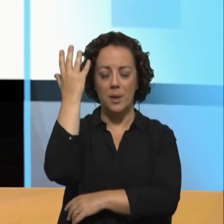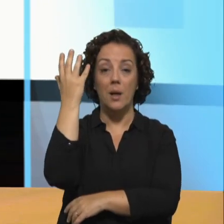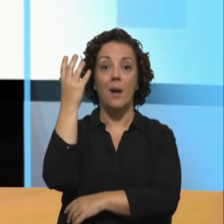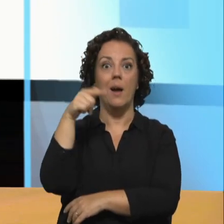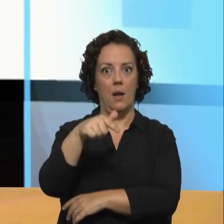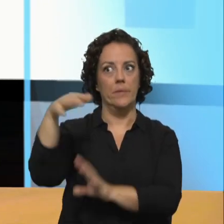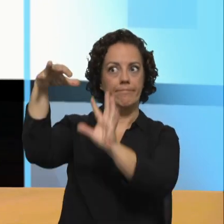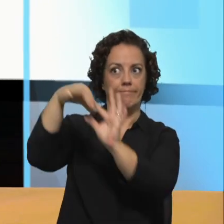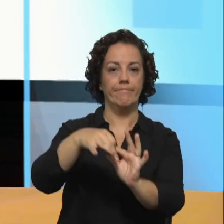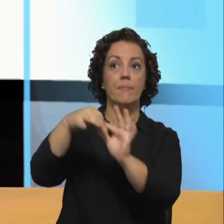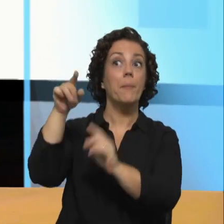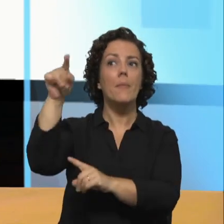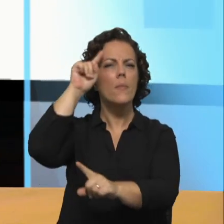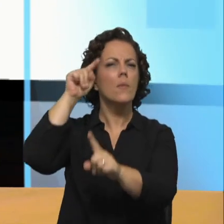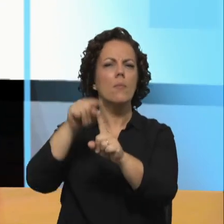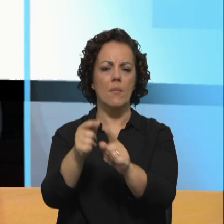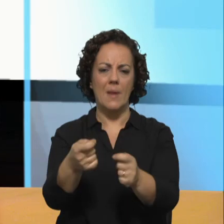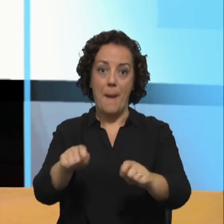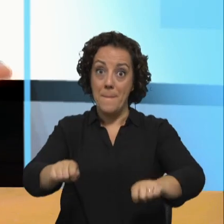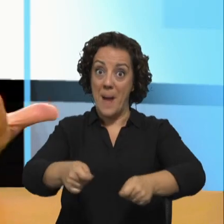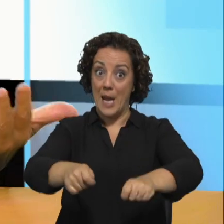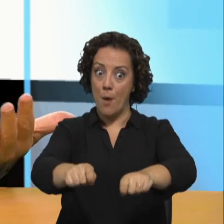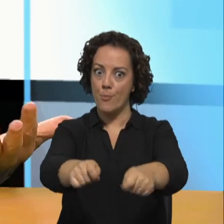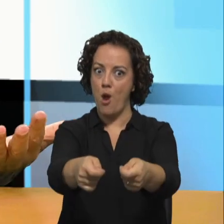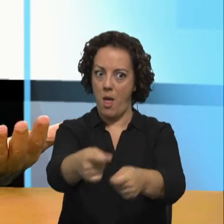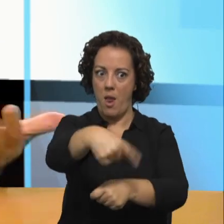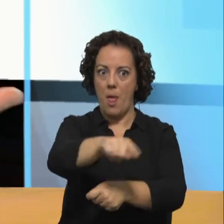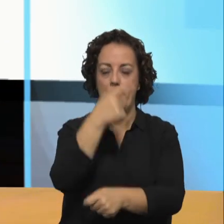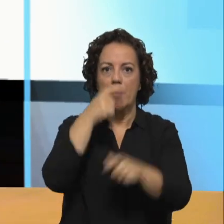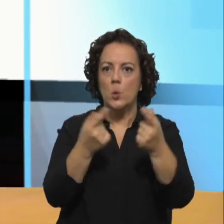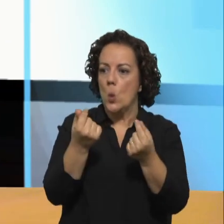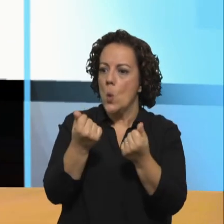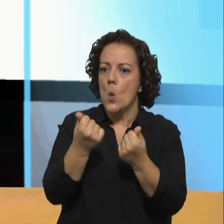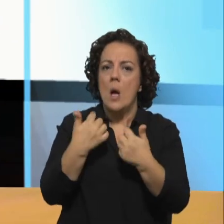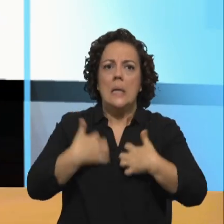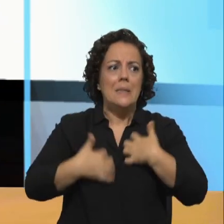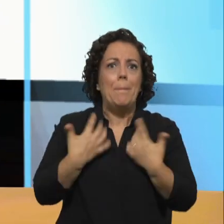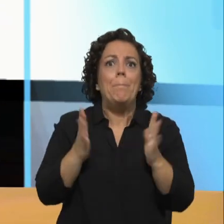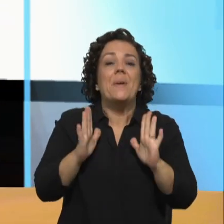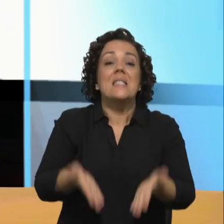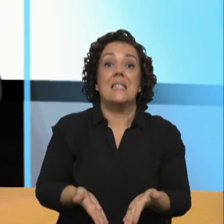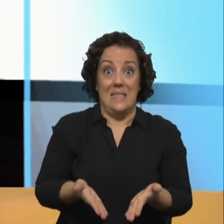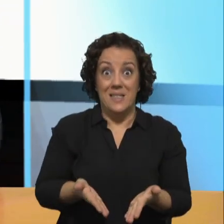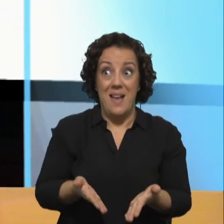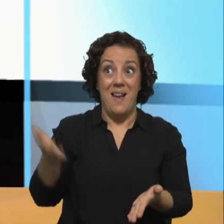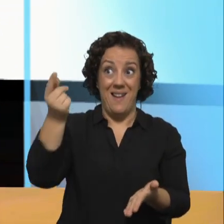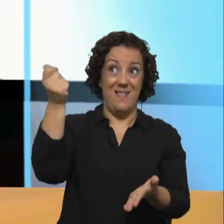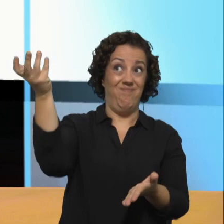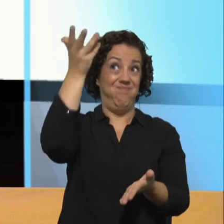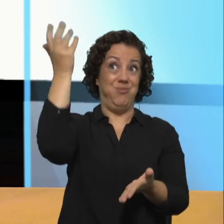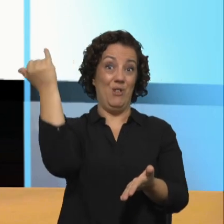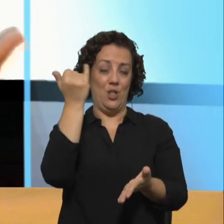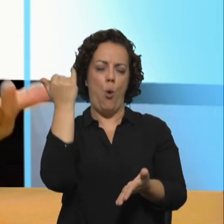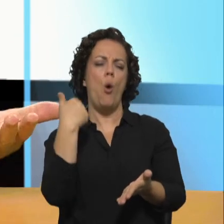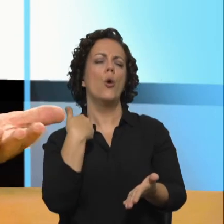pretendem manipular esta gente necessitada, fornecendo-lhes, enfim, um